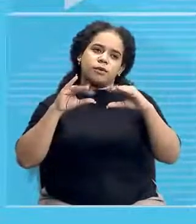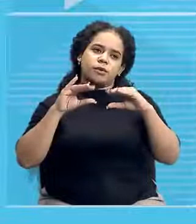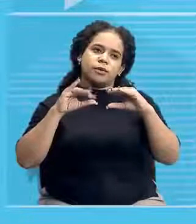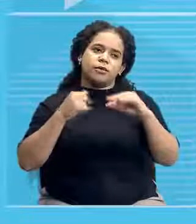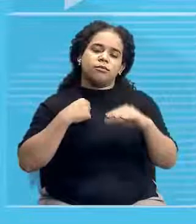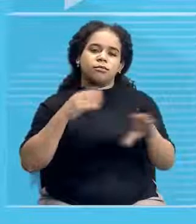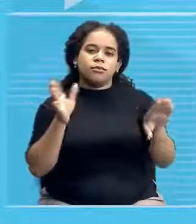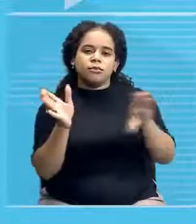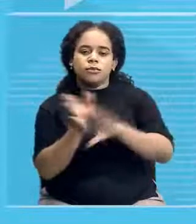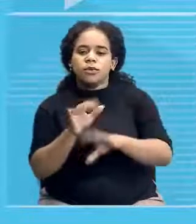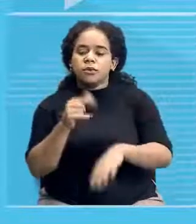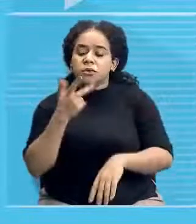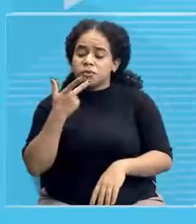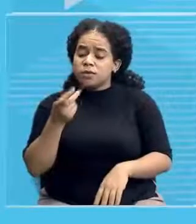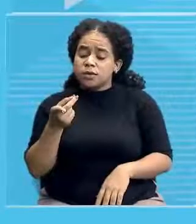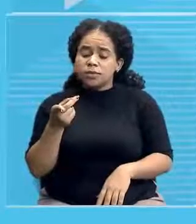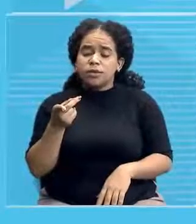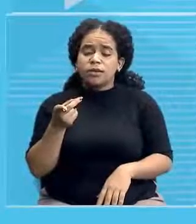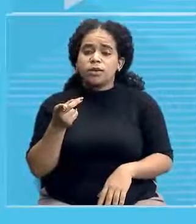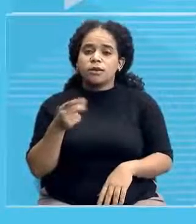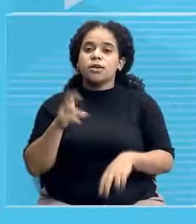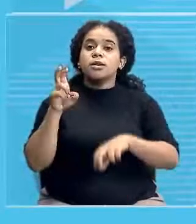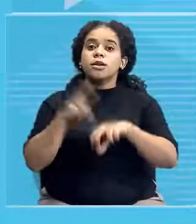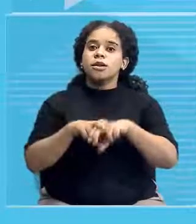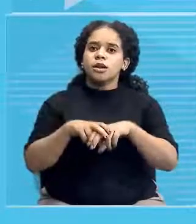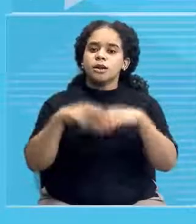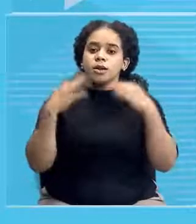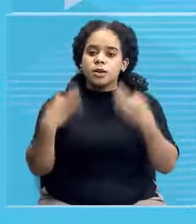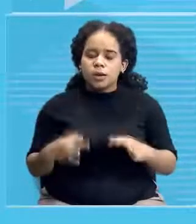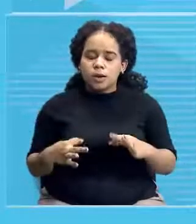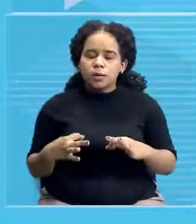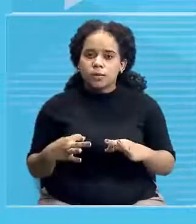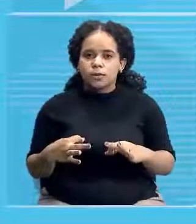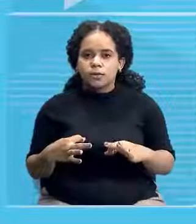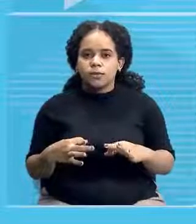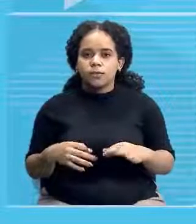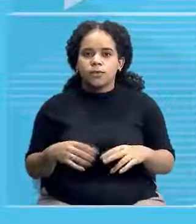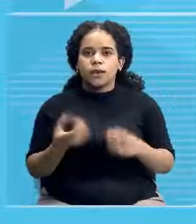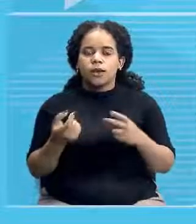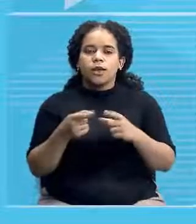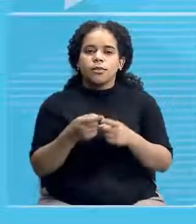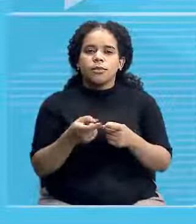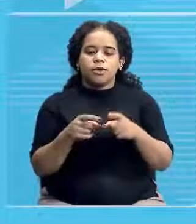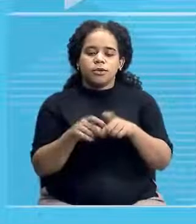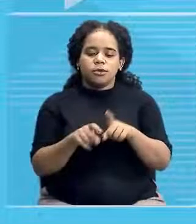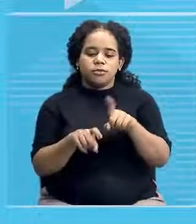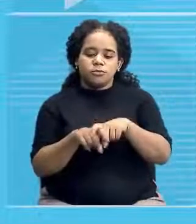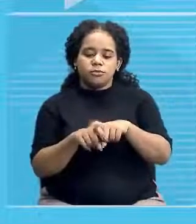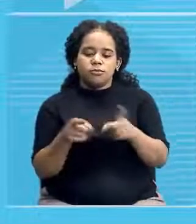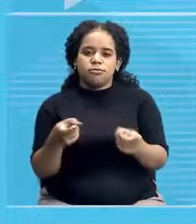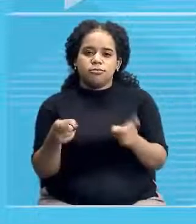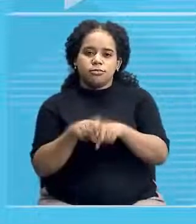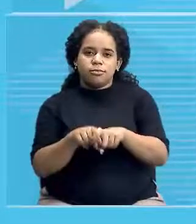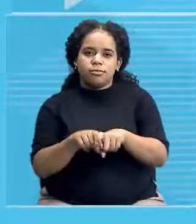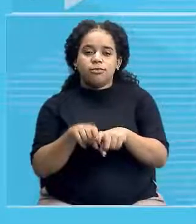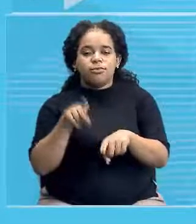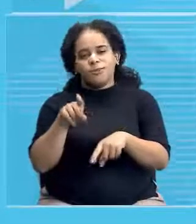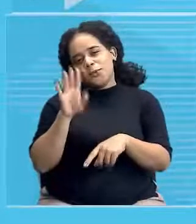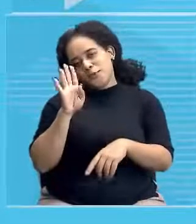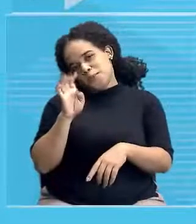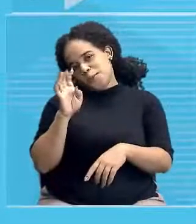eu chego perto dela e digo, sente direito, fecha as perninhas, sua bebê.